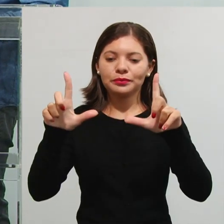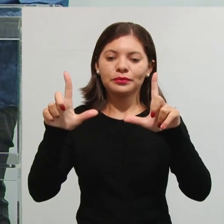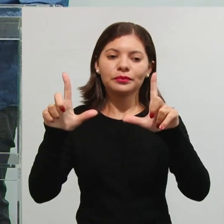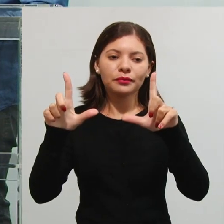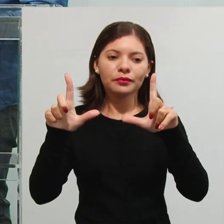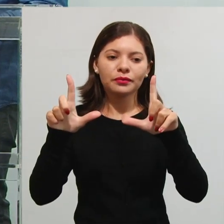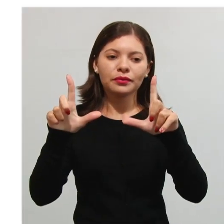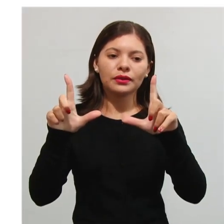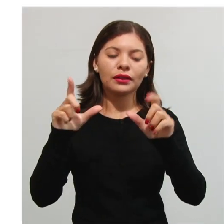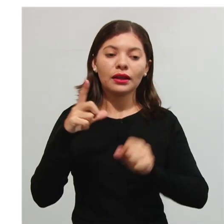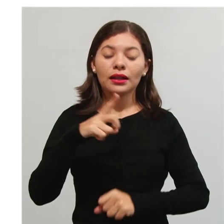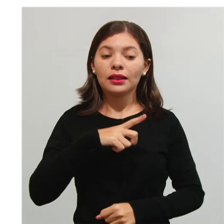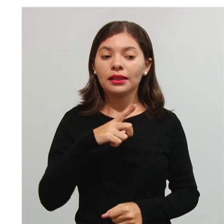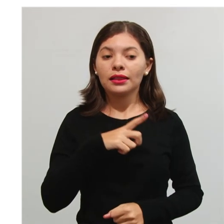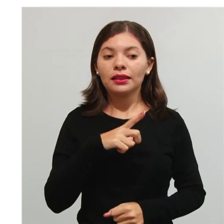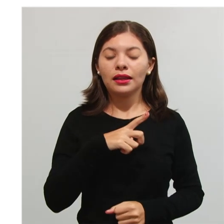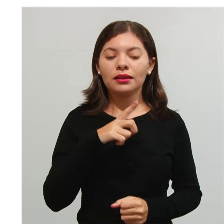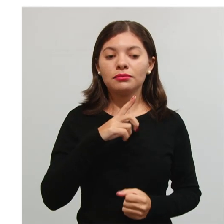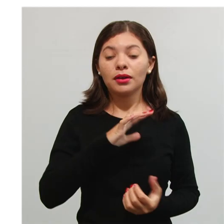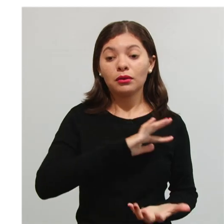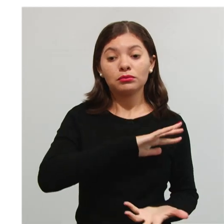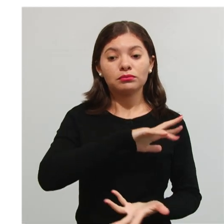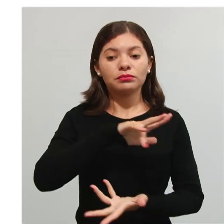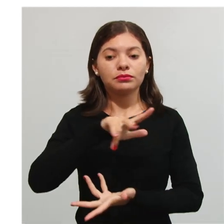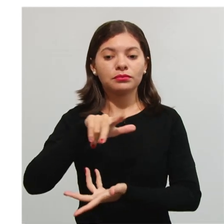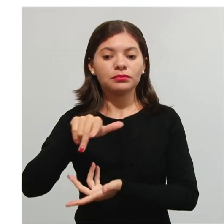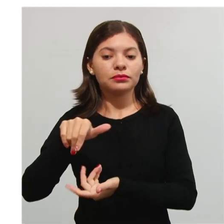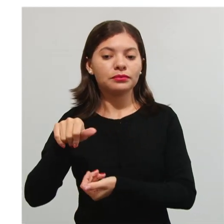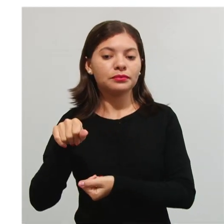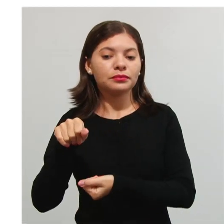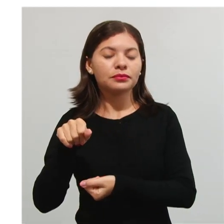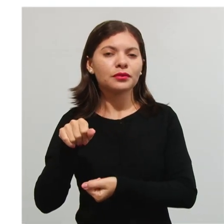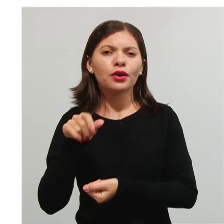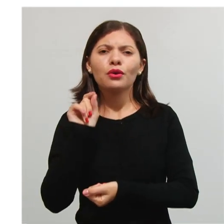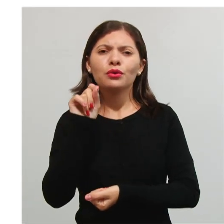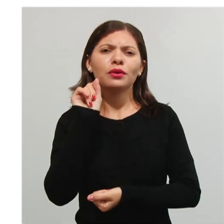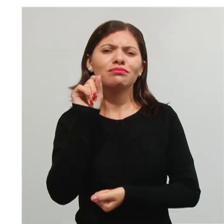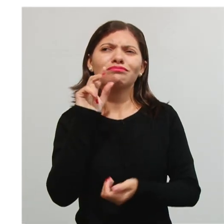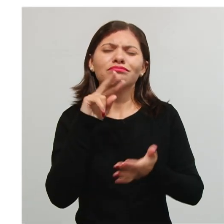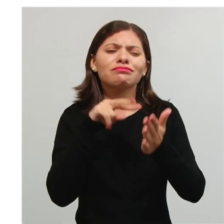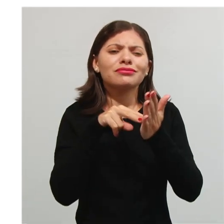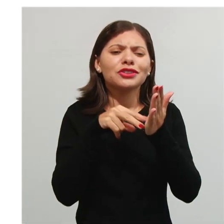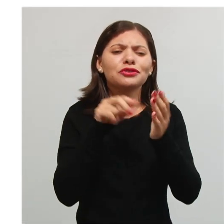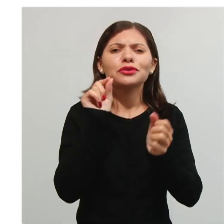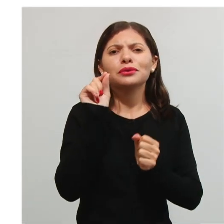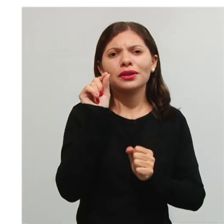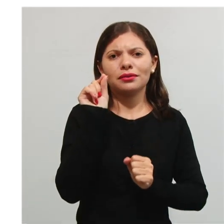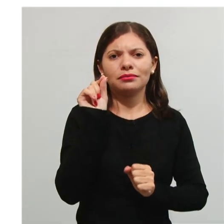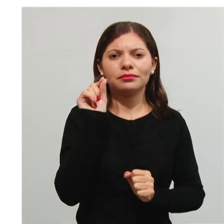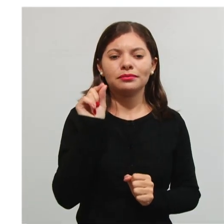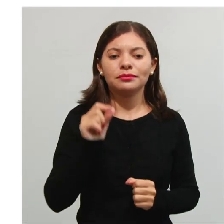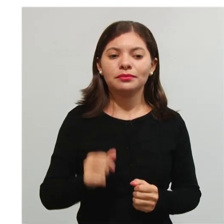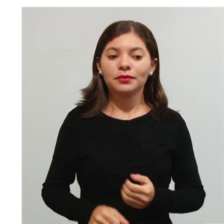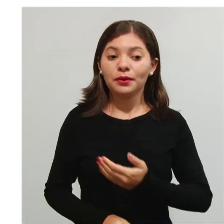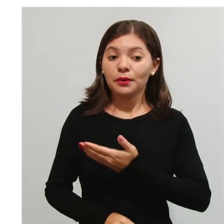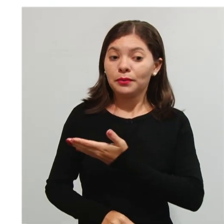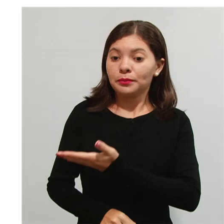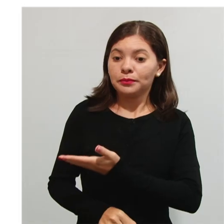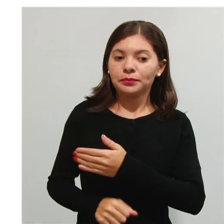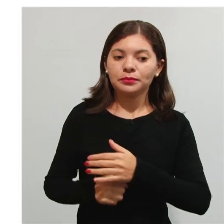nós temos aí a globalização. E o que é a globalização? É justamente isso daqui,